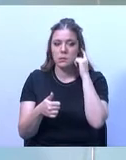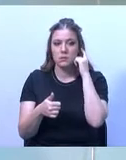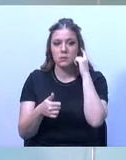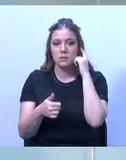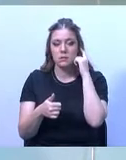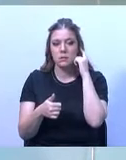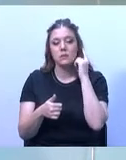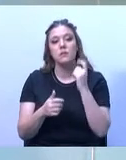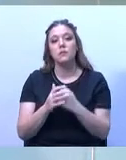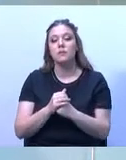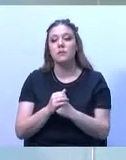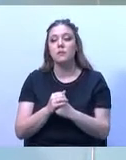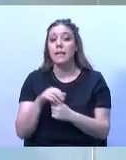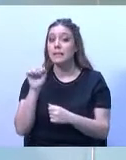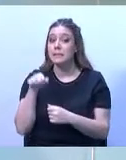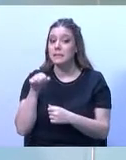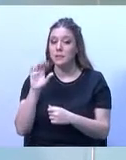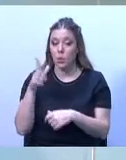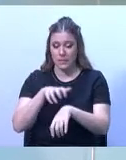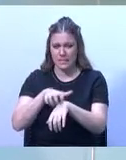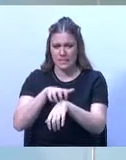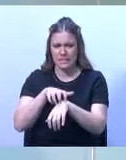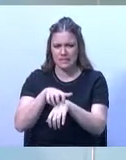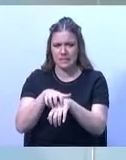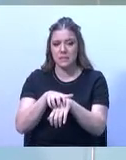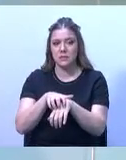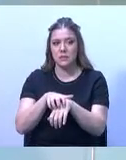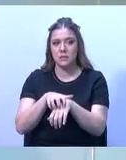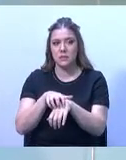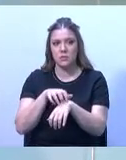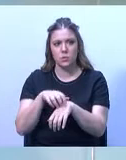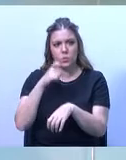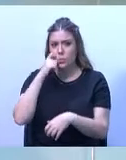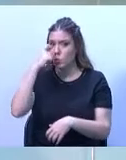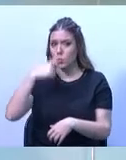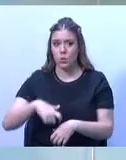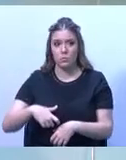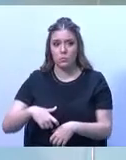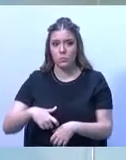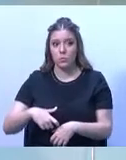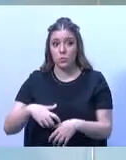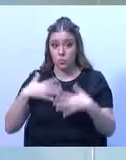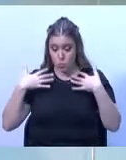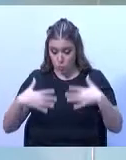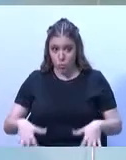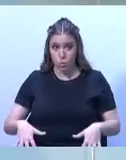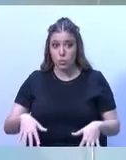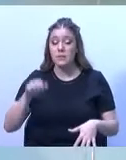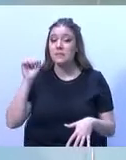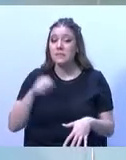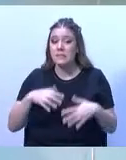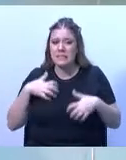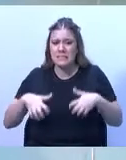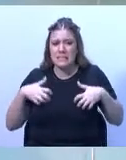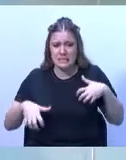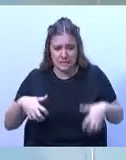Diga. Sim, como dá a comichão, portanto, eu coço muito. A comichão vai para o corpo todo. É pelo corpo todo? Exatamente, e também dá